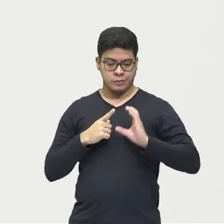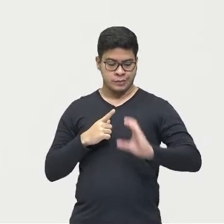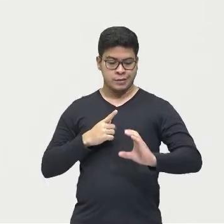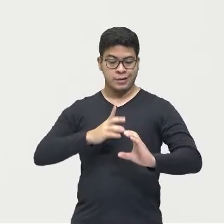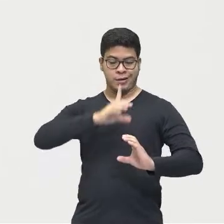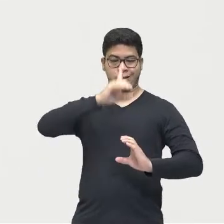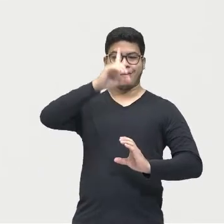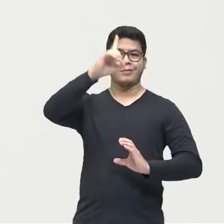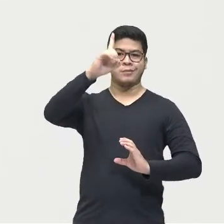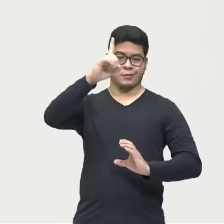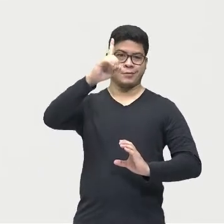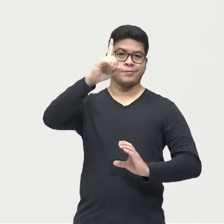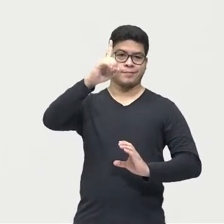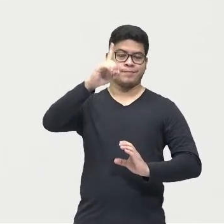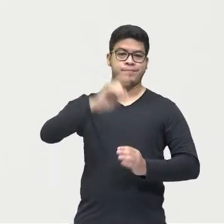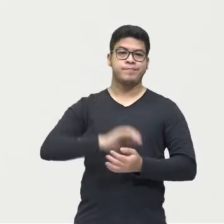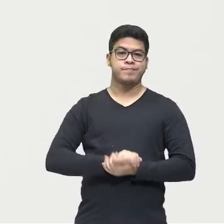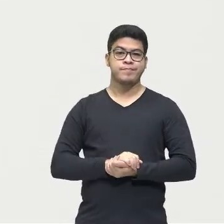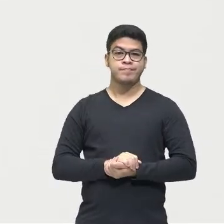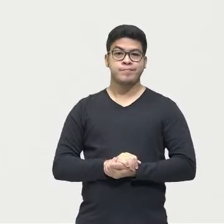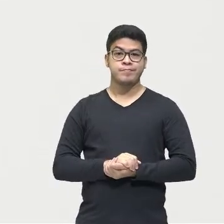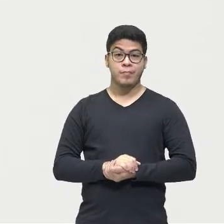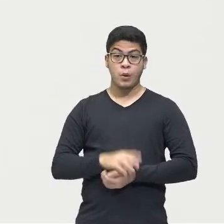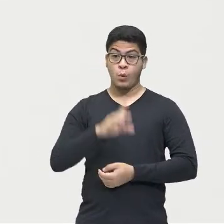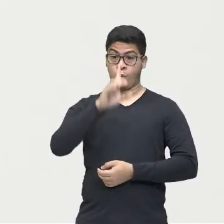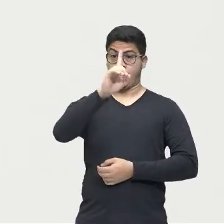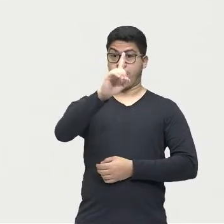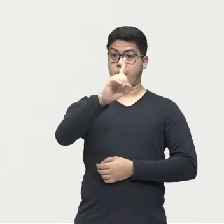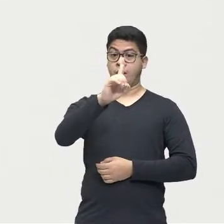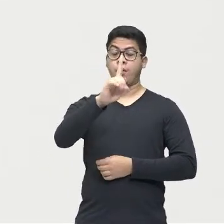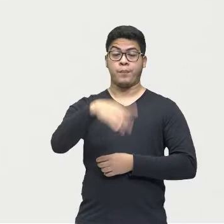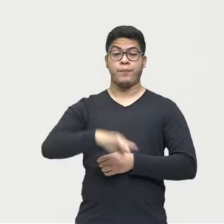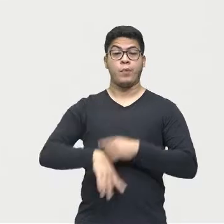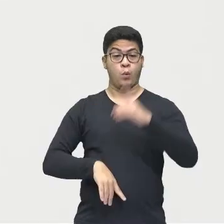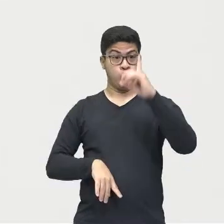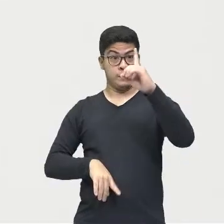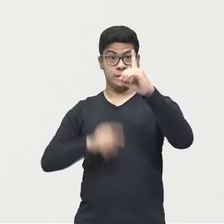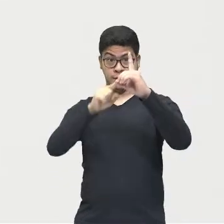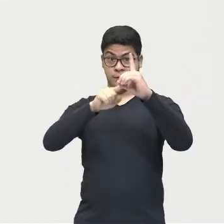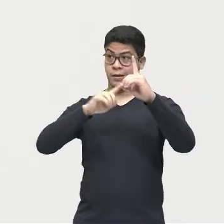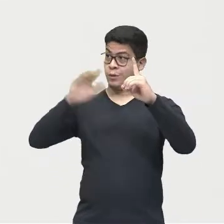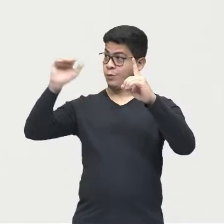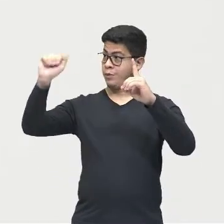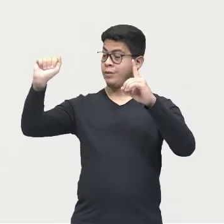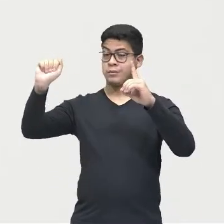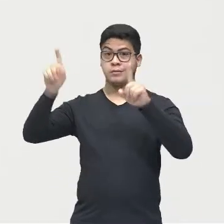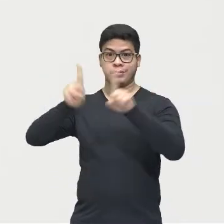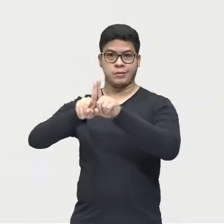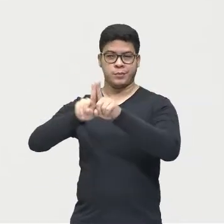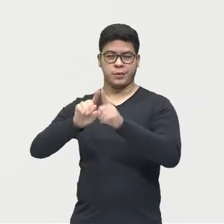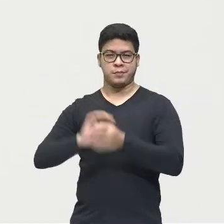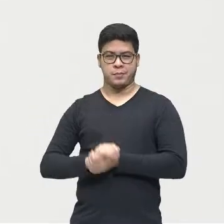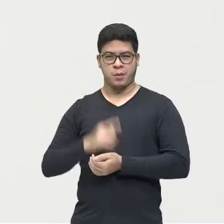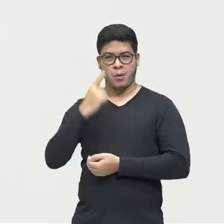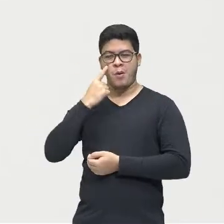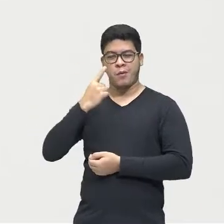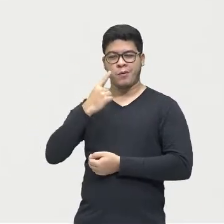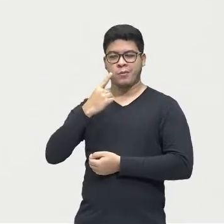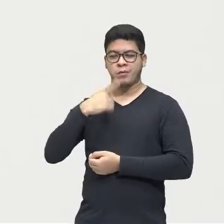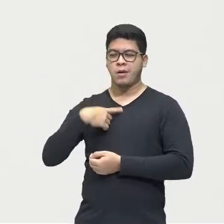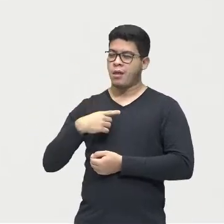CD e o segmento AD. O segmento AD forma o lado A, o segmento